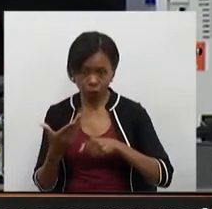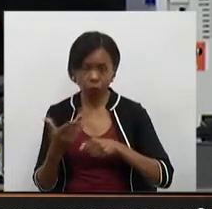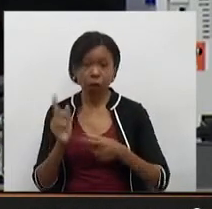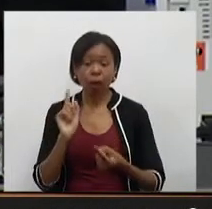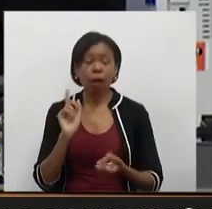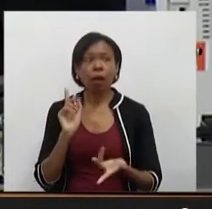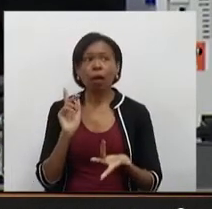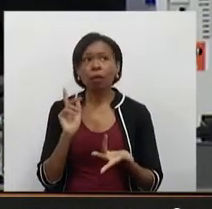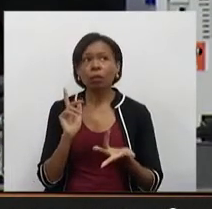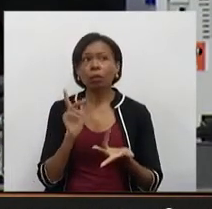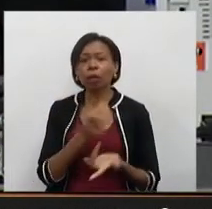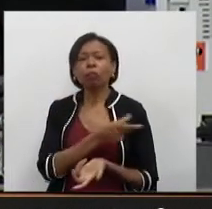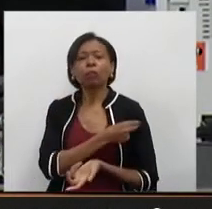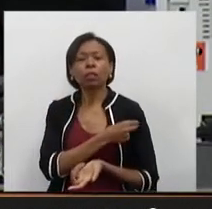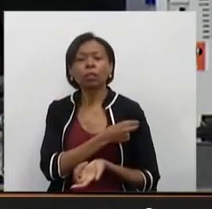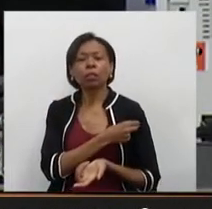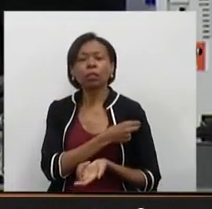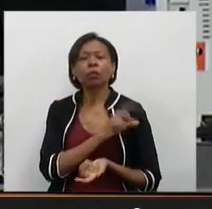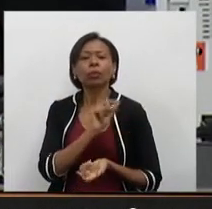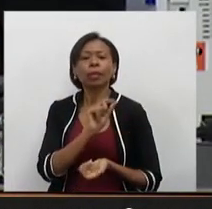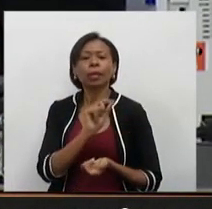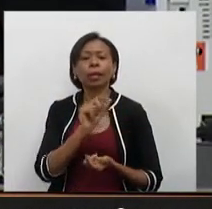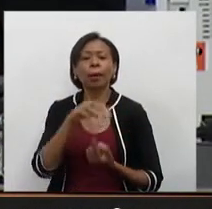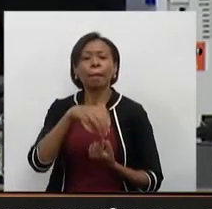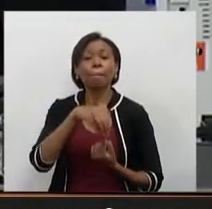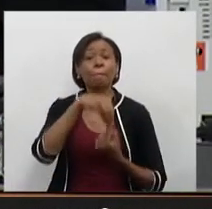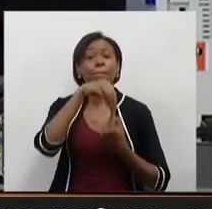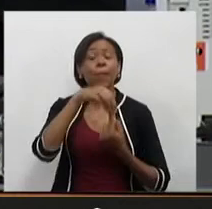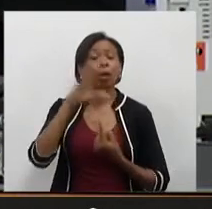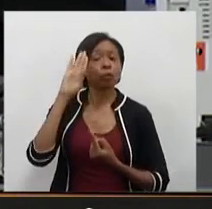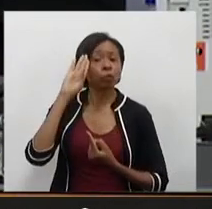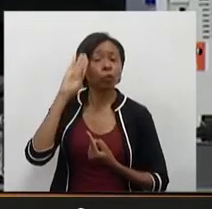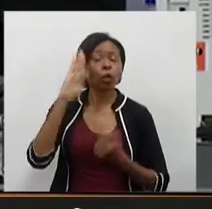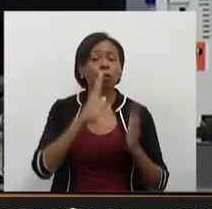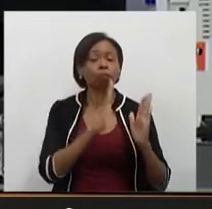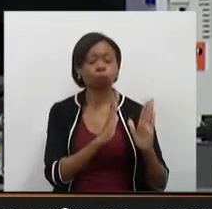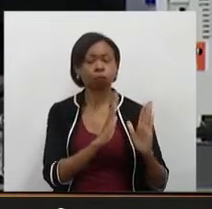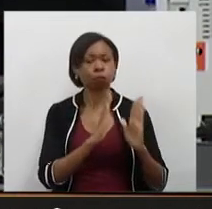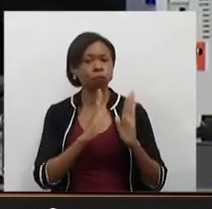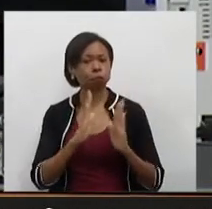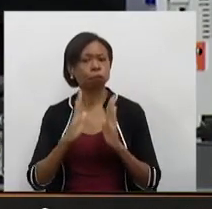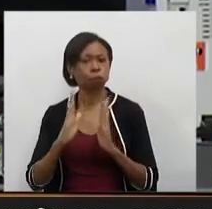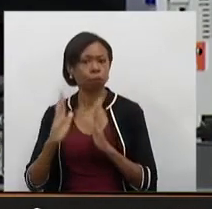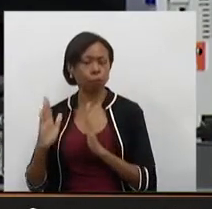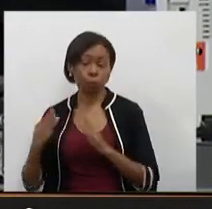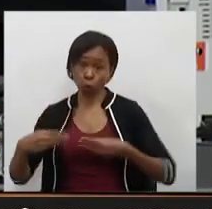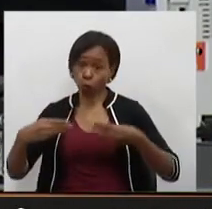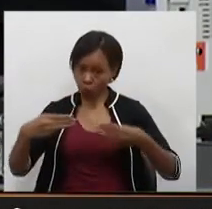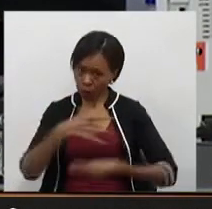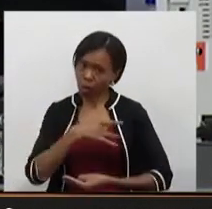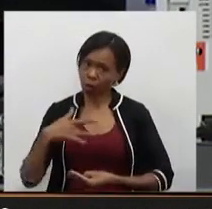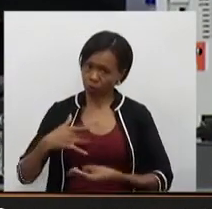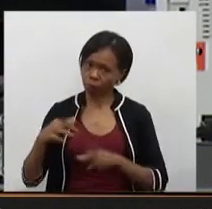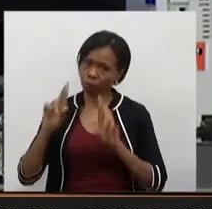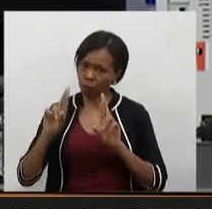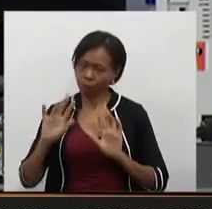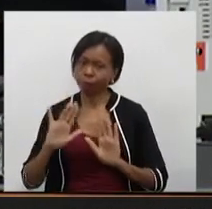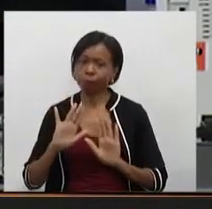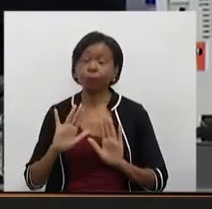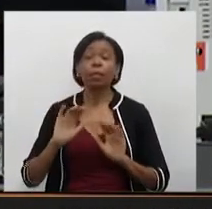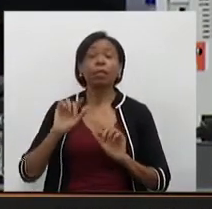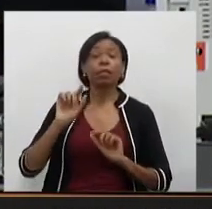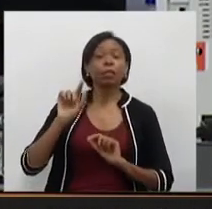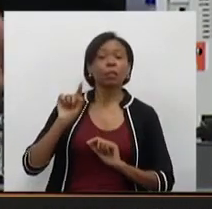lista de prioridade estabelecida pelo Ministério da Saúde no plano de imunização. Na Câmara